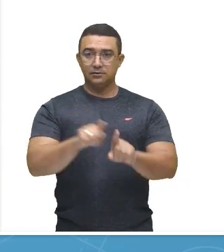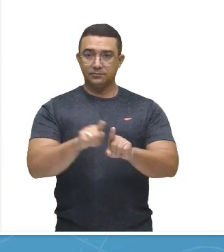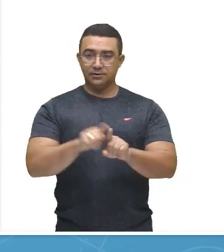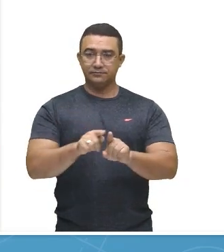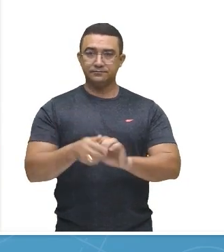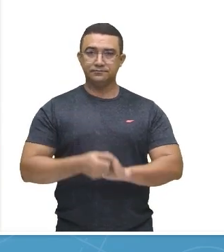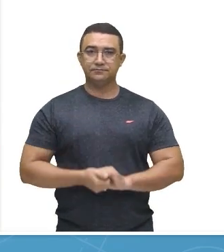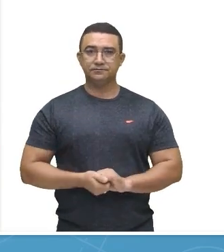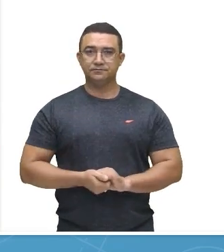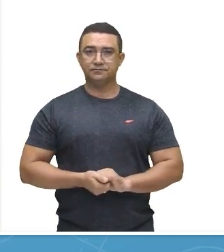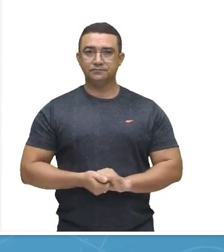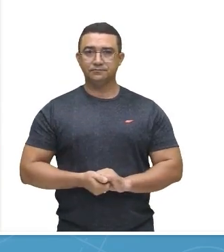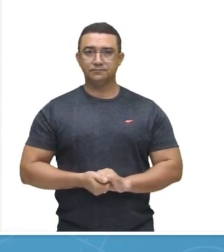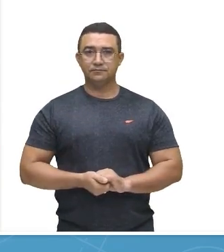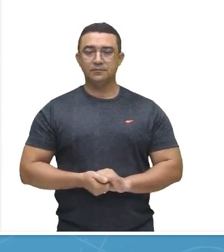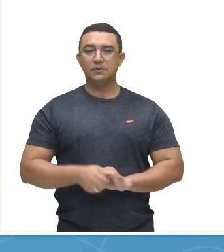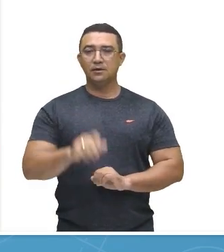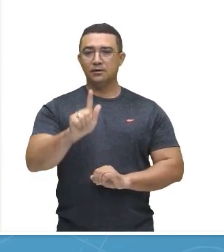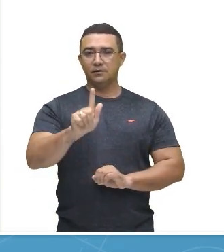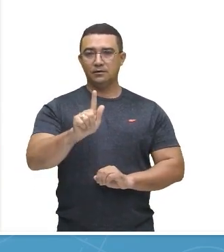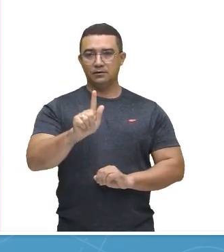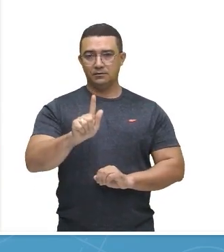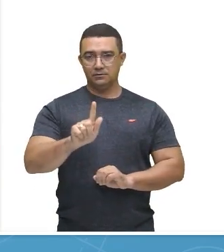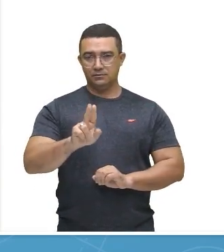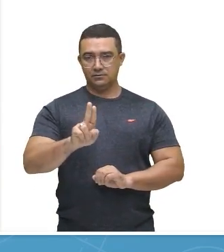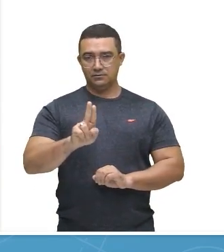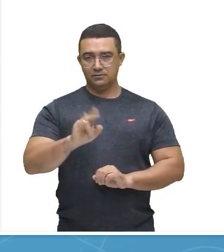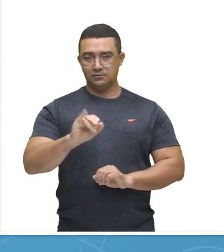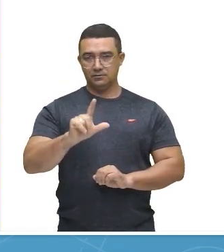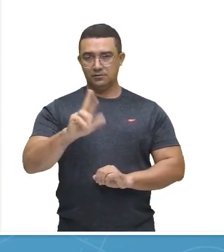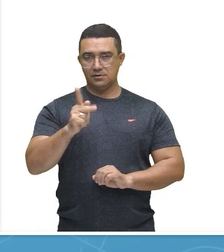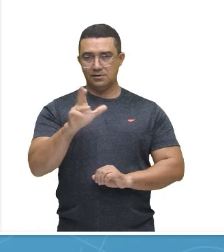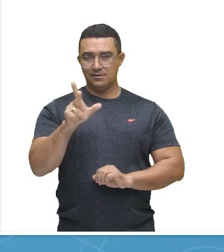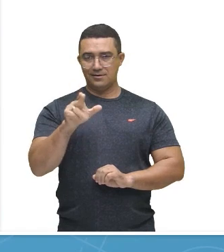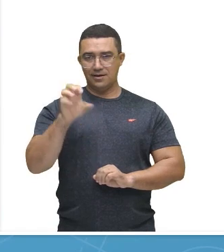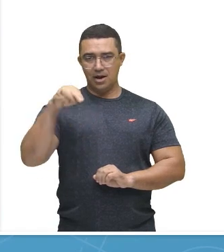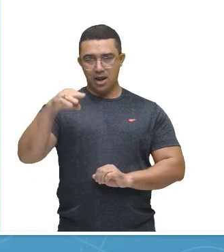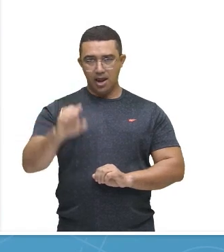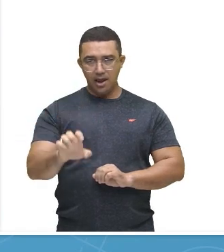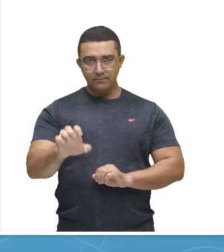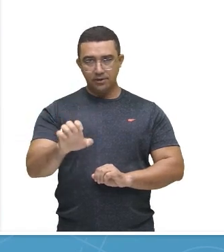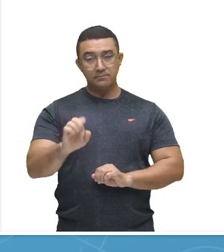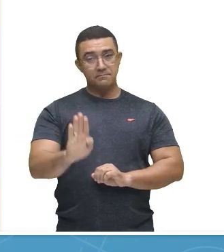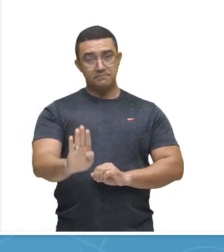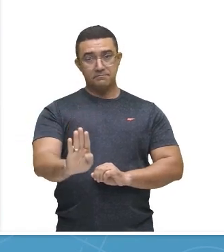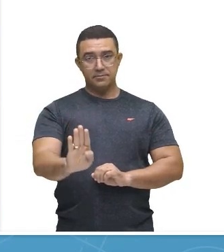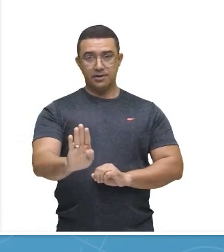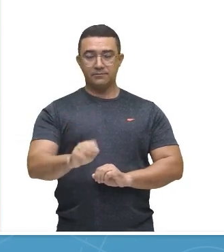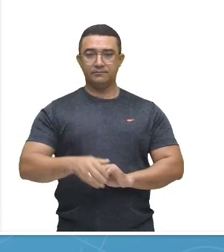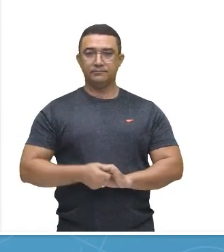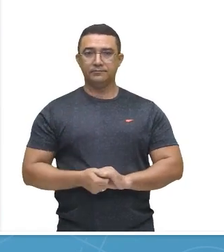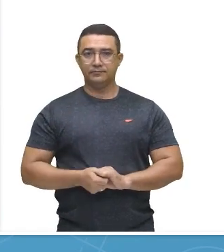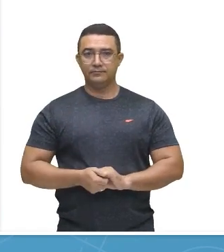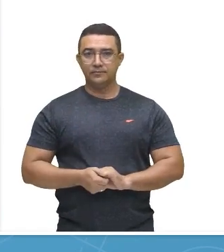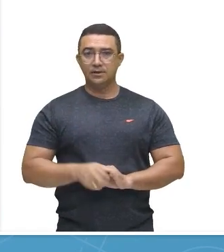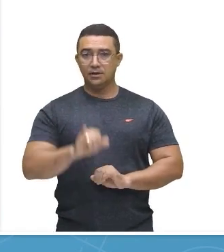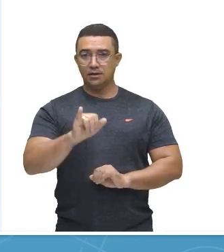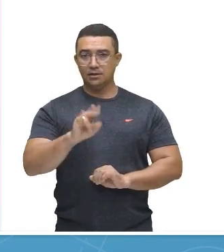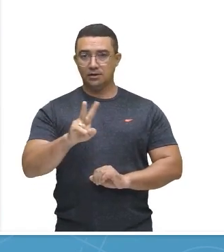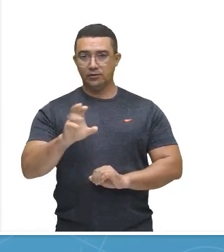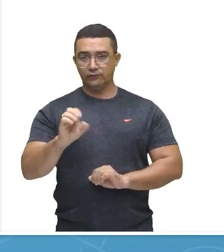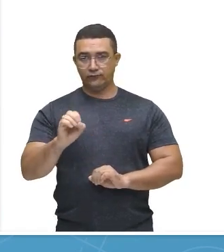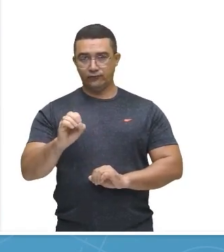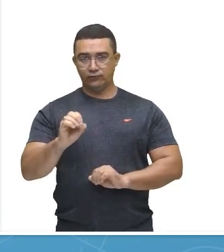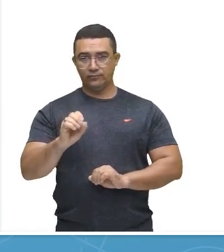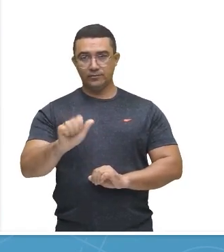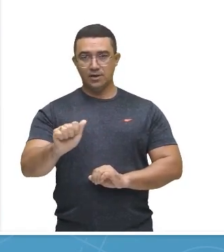o Nicolas. Guilherme também sugerindo aqui, letra B, o Guilherme aqui, ó, letra B. Ivo, letra A, o